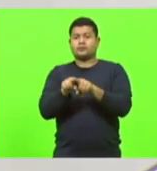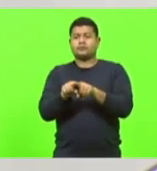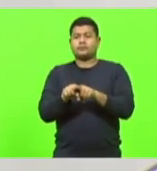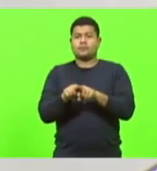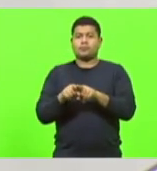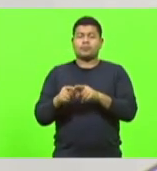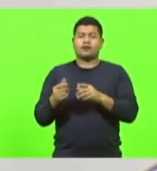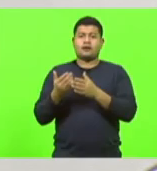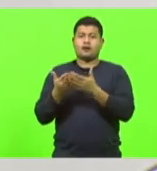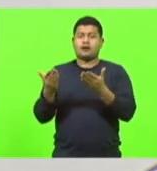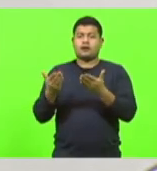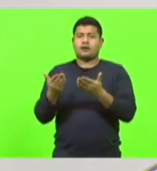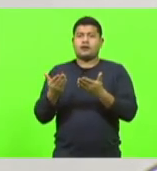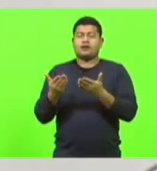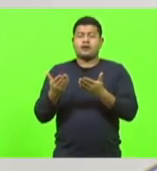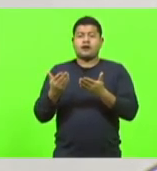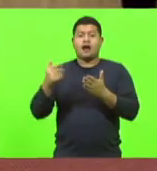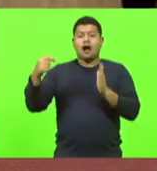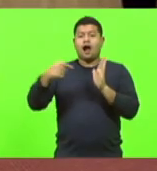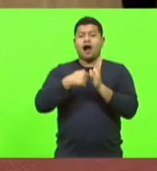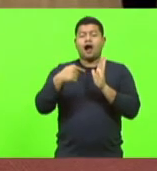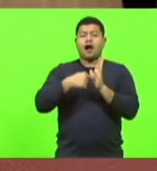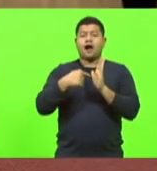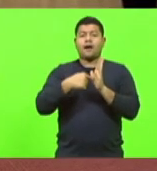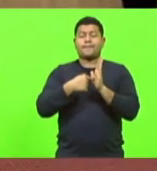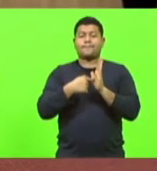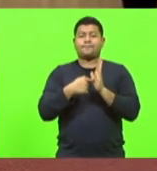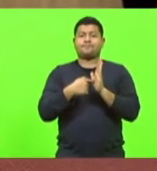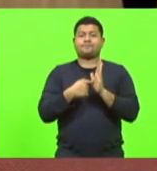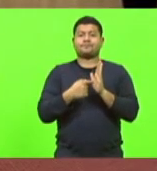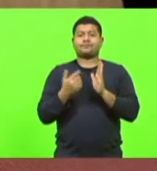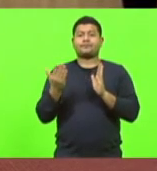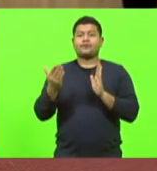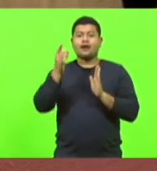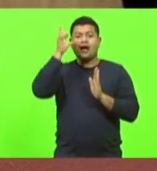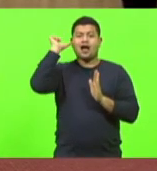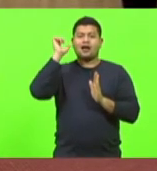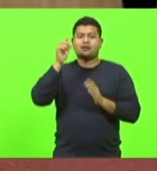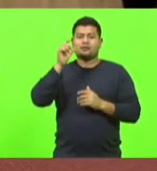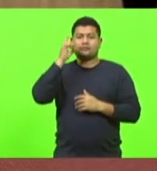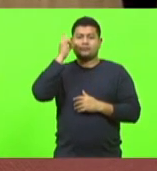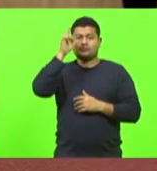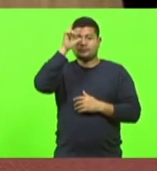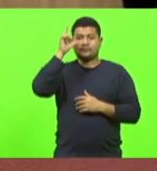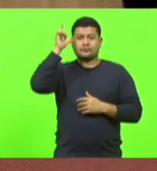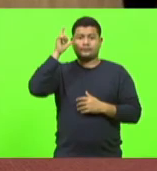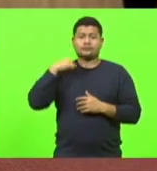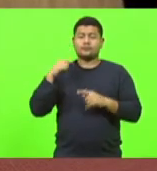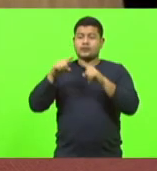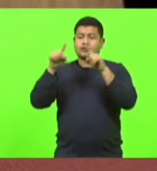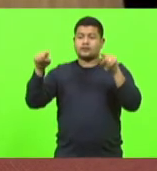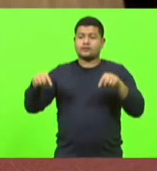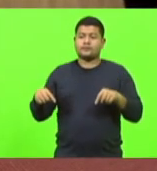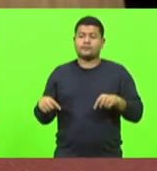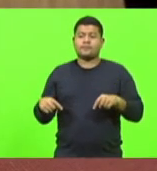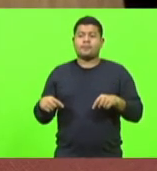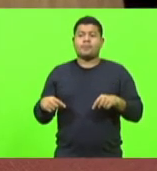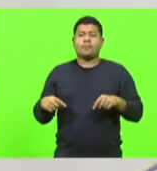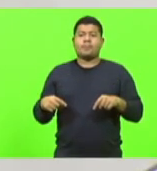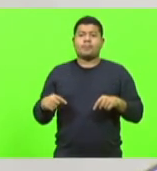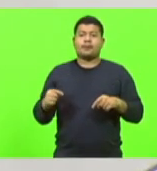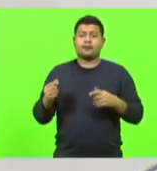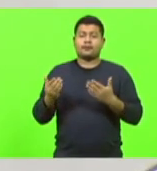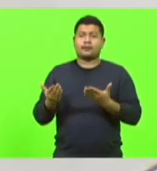essa aqui Como disse antes o Deputado Laércio esses servidores que